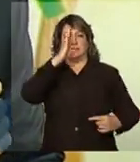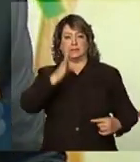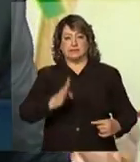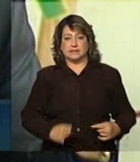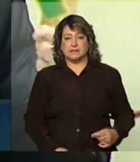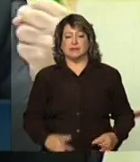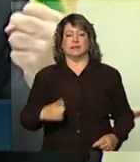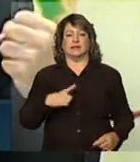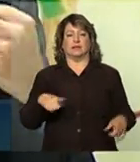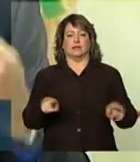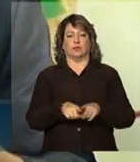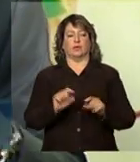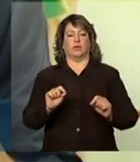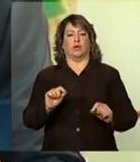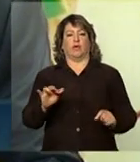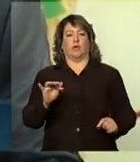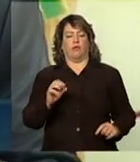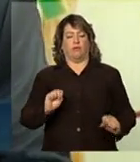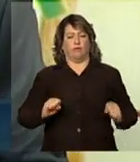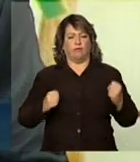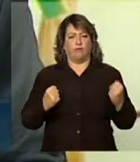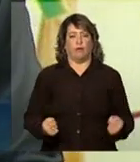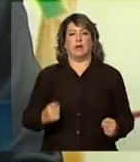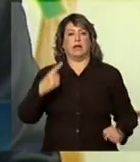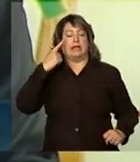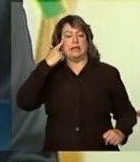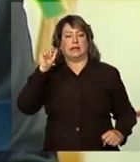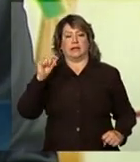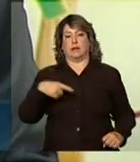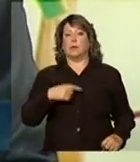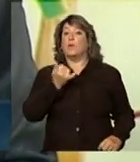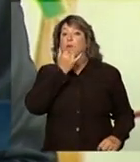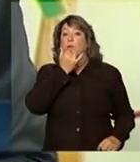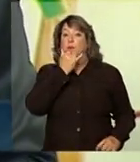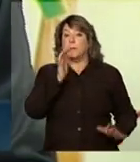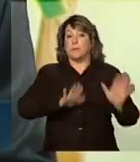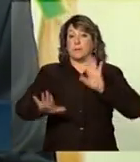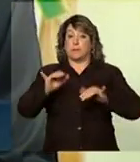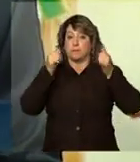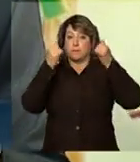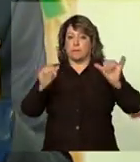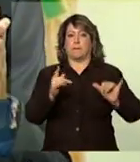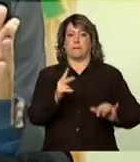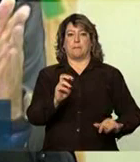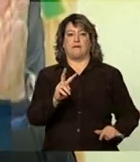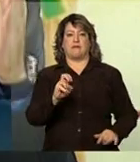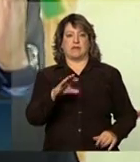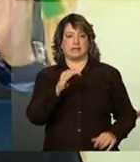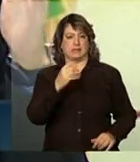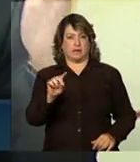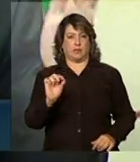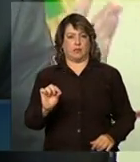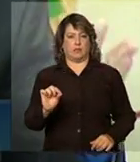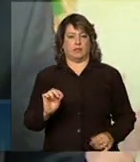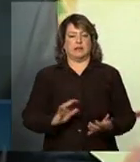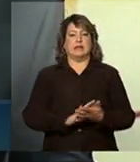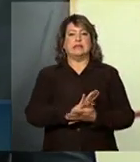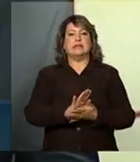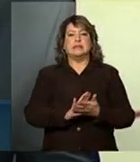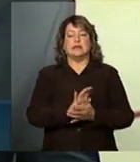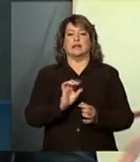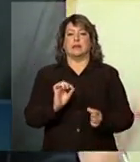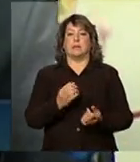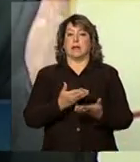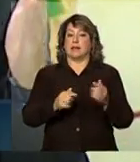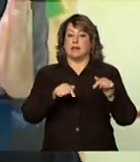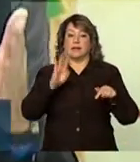certo? Fortemente com a ideia da prevenção. E, como eu disse, sem perder a dimensão da